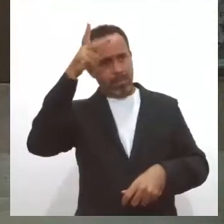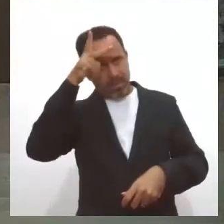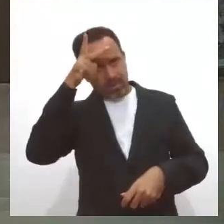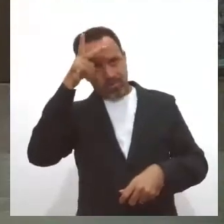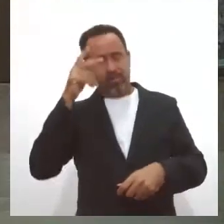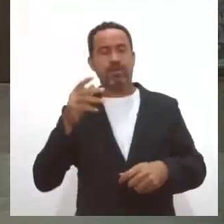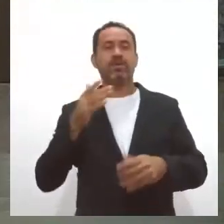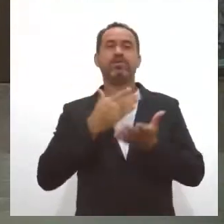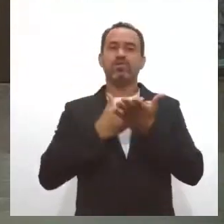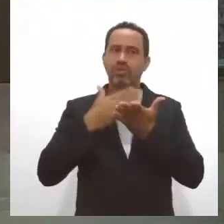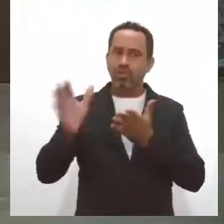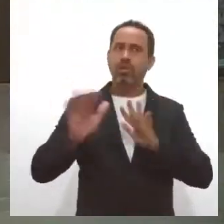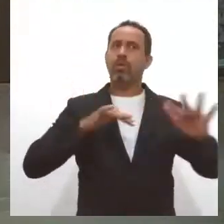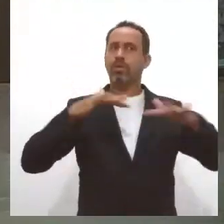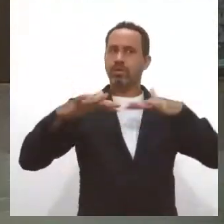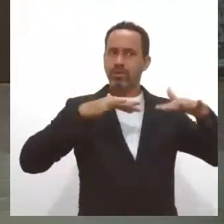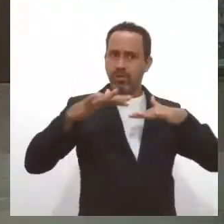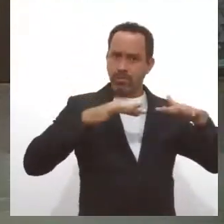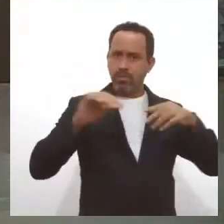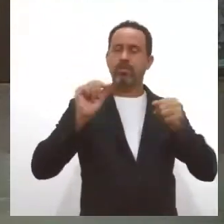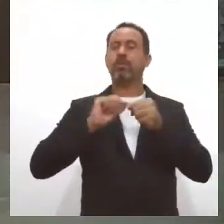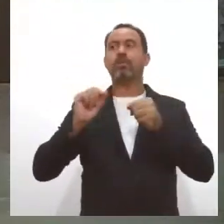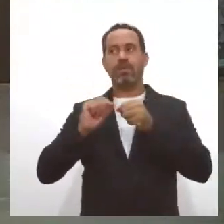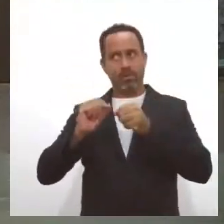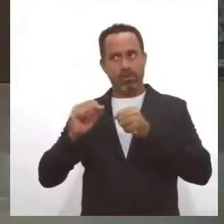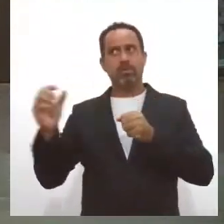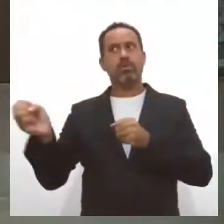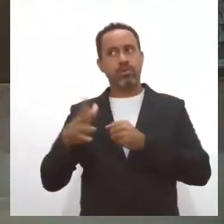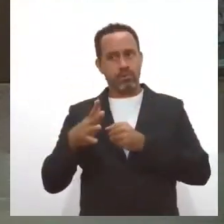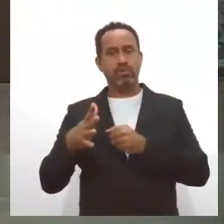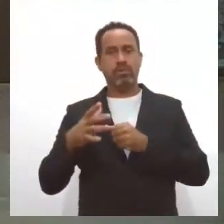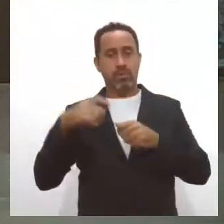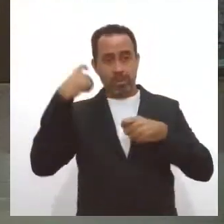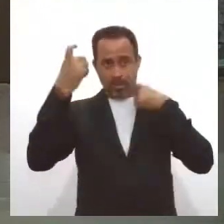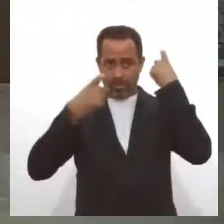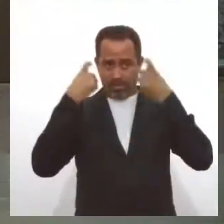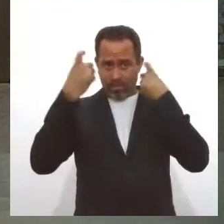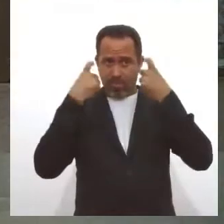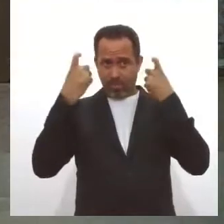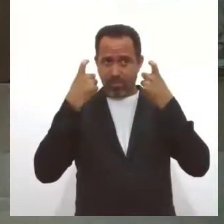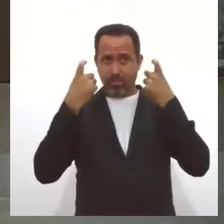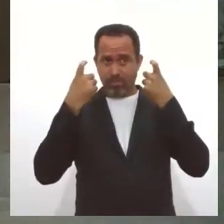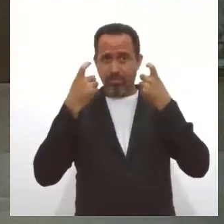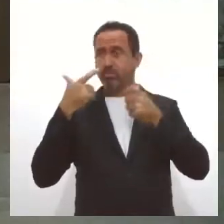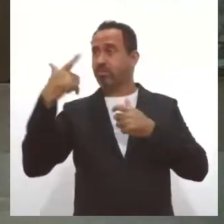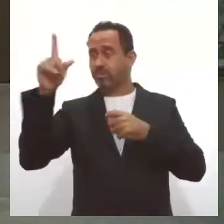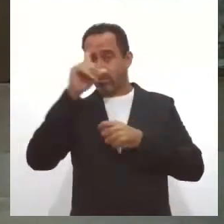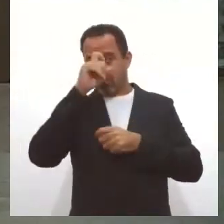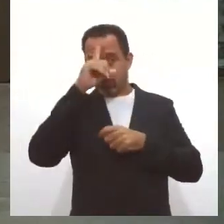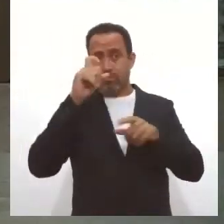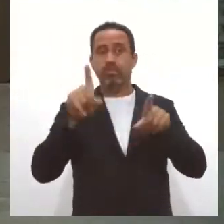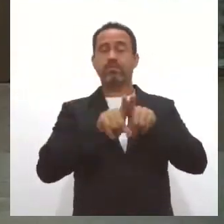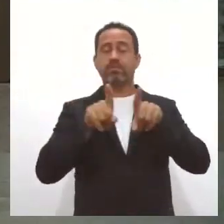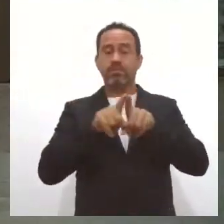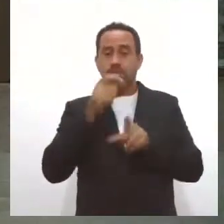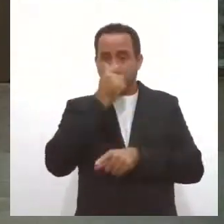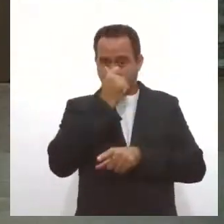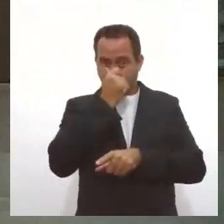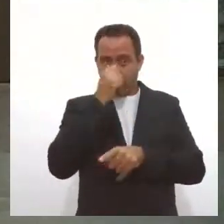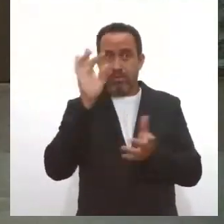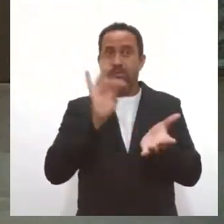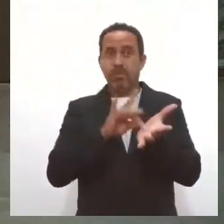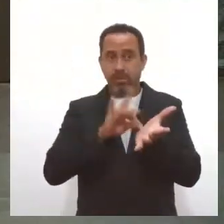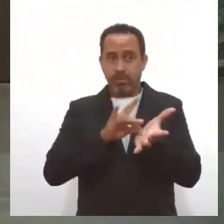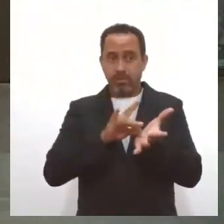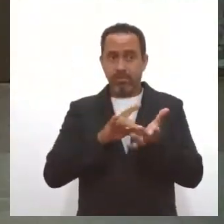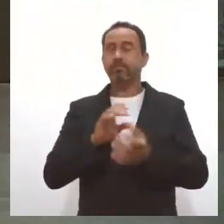já começar a se movimentar com relação a isso? Porque há preocupação, né, dos outros hospitais também superlotarem.